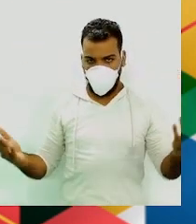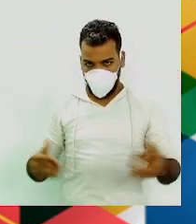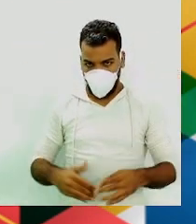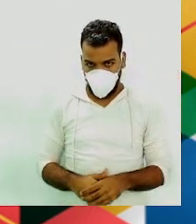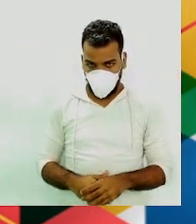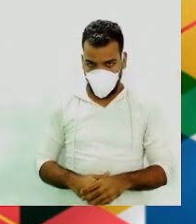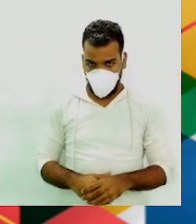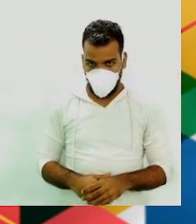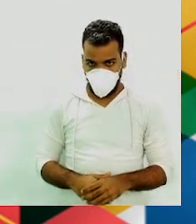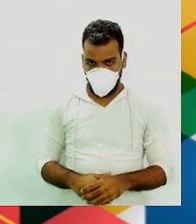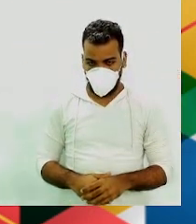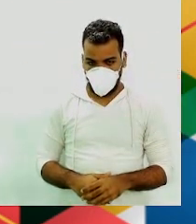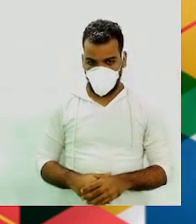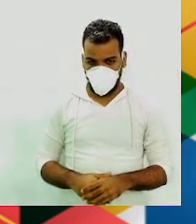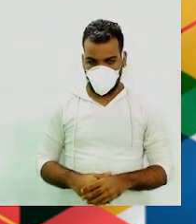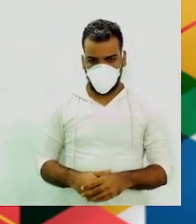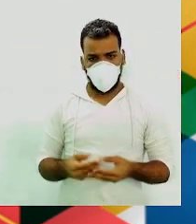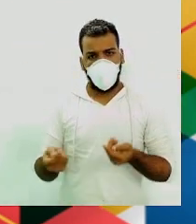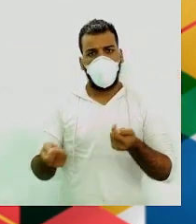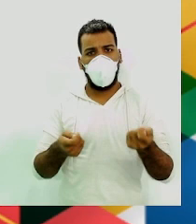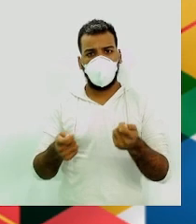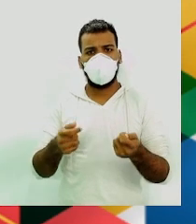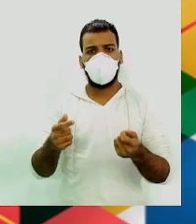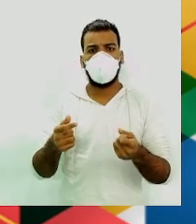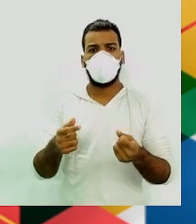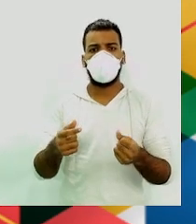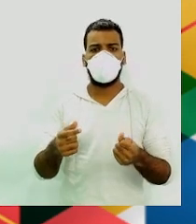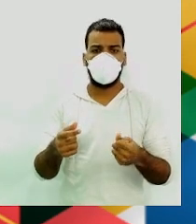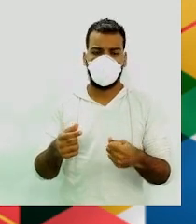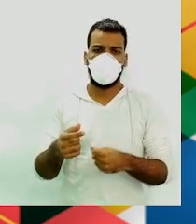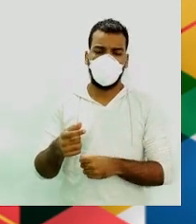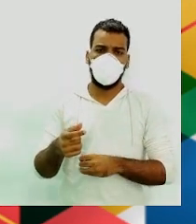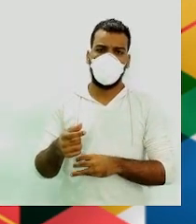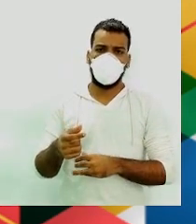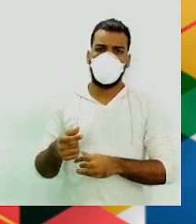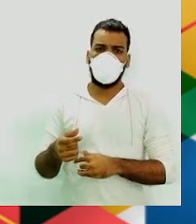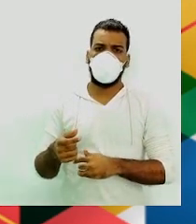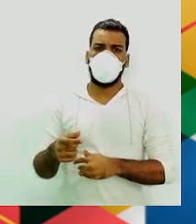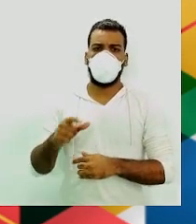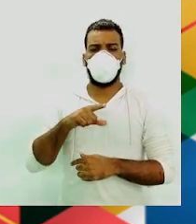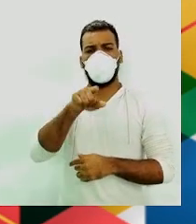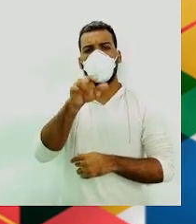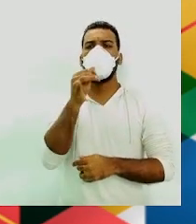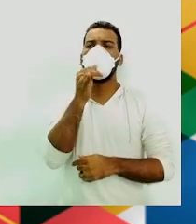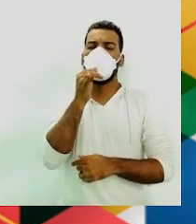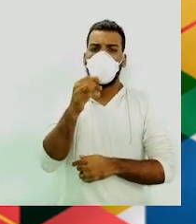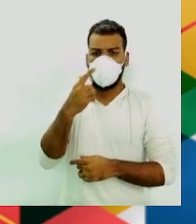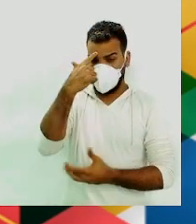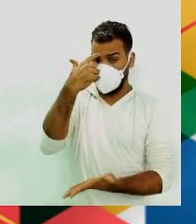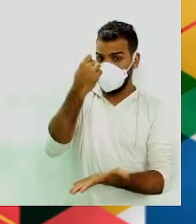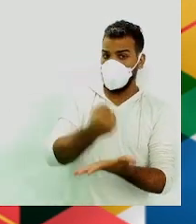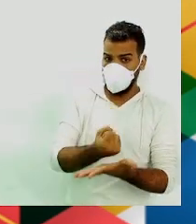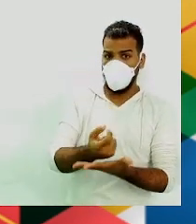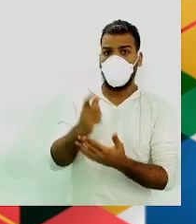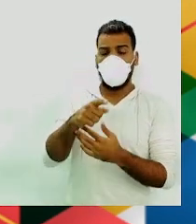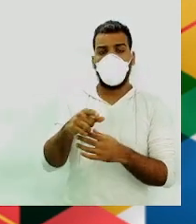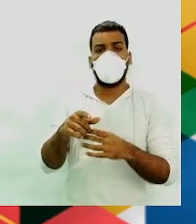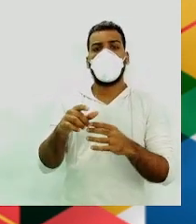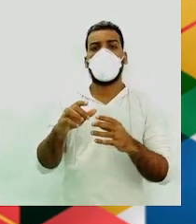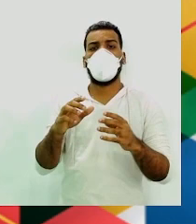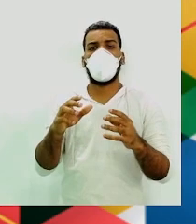que modo e por que pode uma maioria justificar sua ação e impor seus fins e decisões para o resto